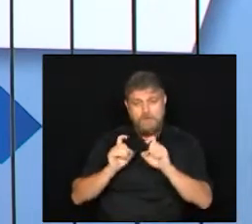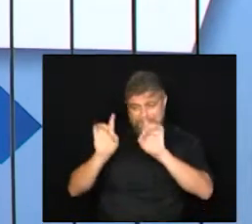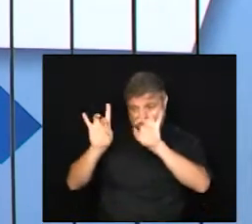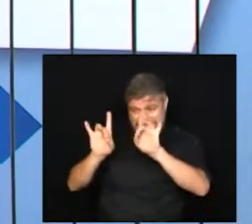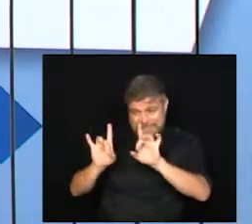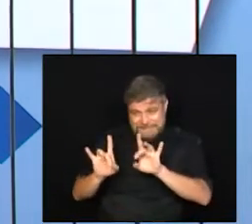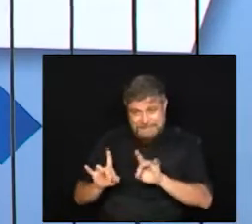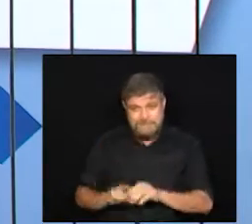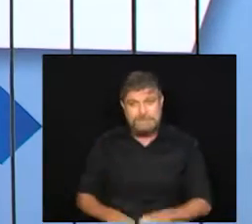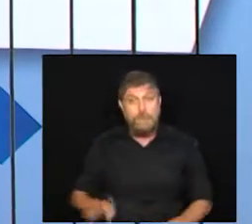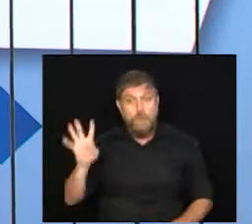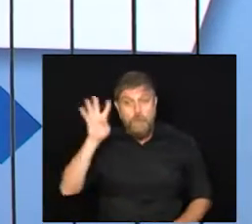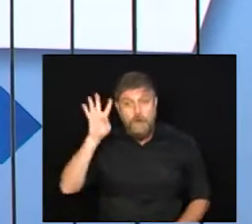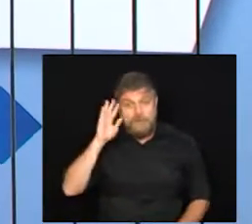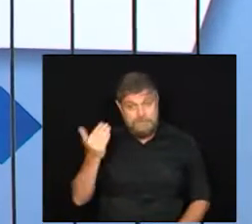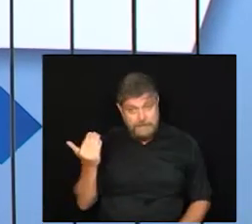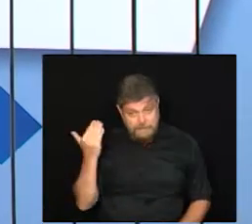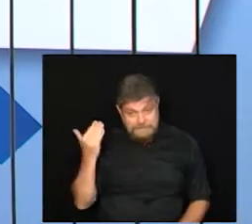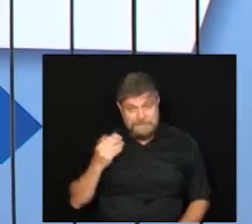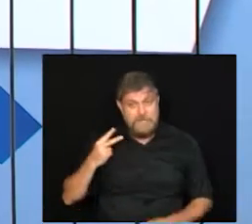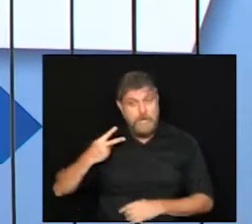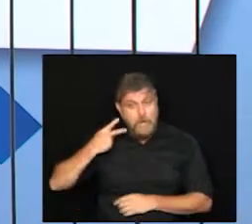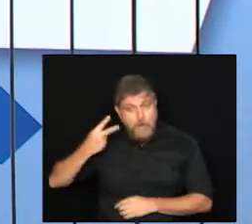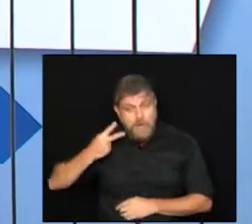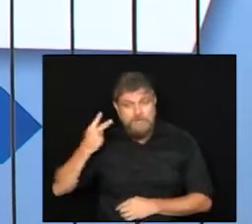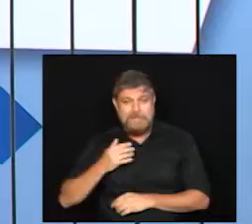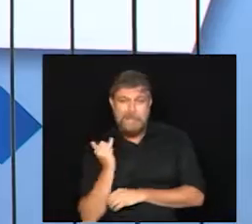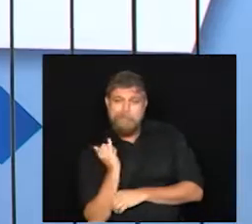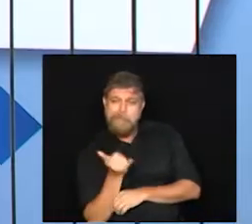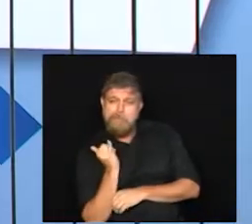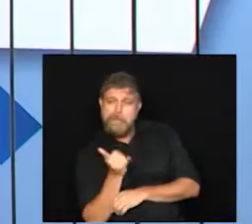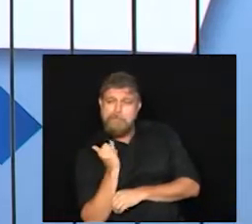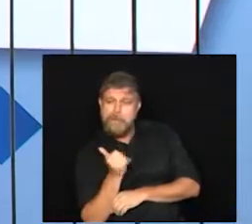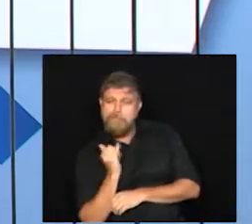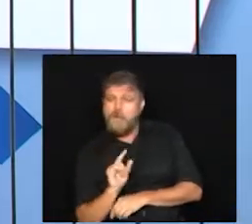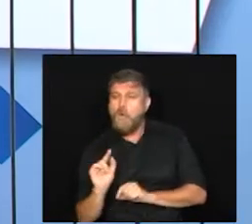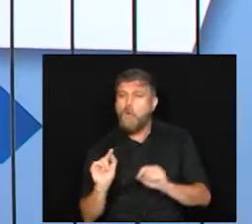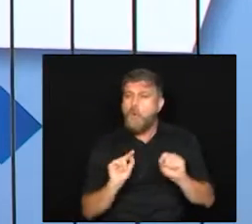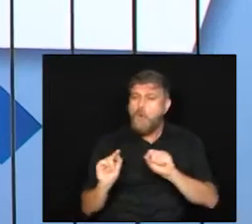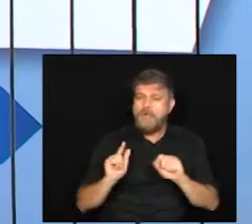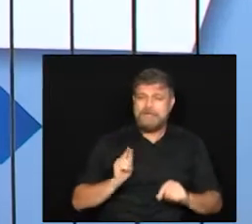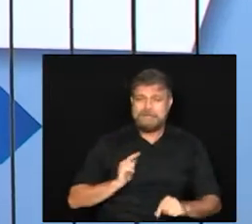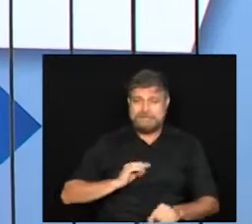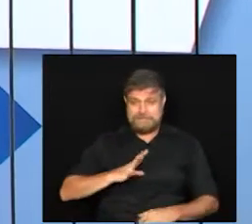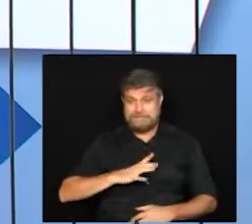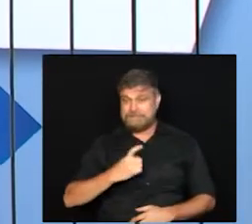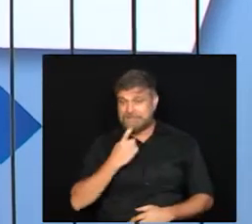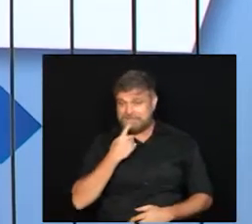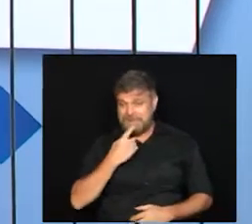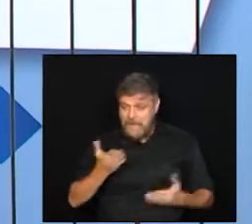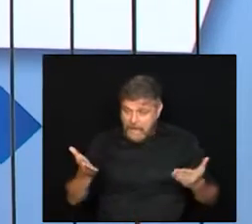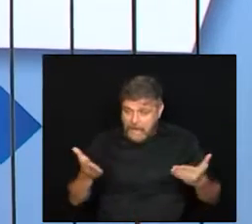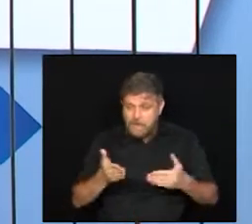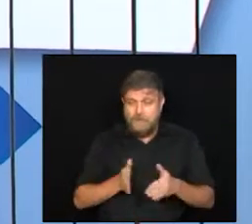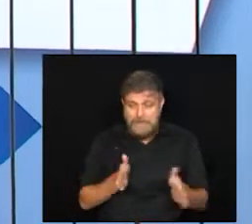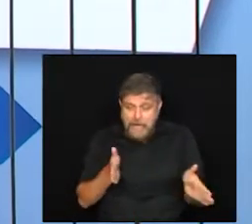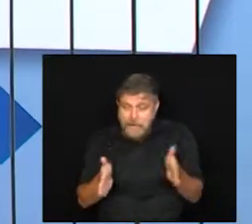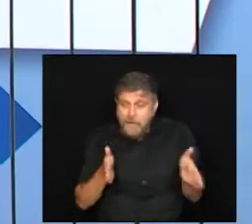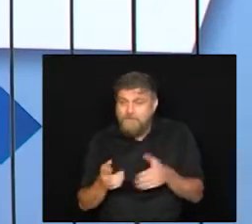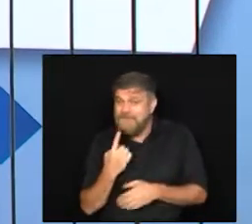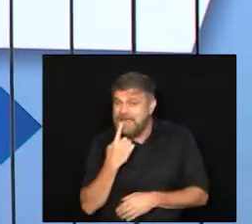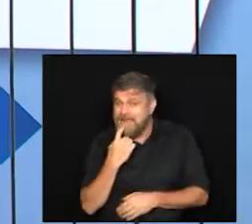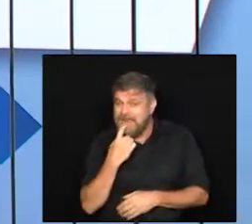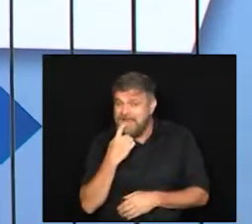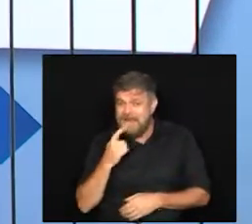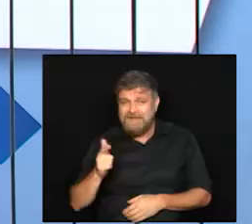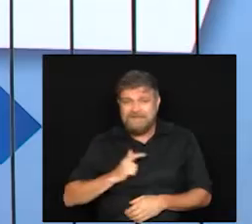extraordinária desta quarta-feira, os vereadores falaram justamente sobre a questão da cidade estar agora nessa fase vermelha,